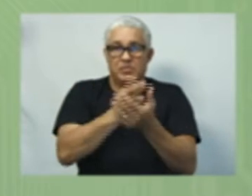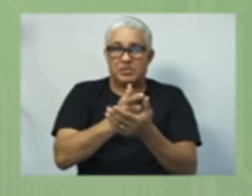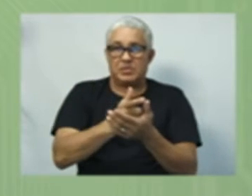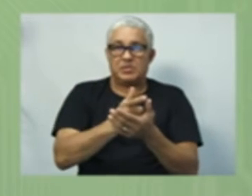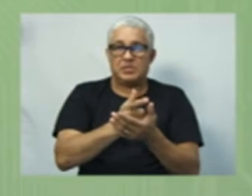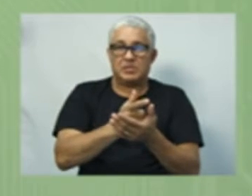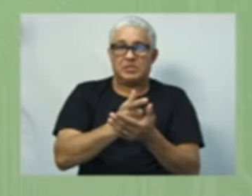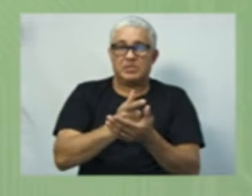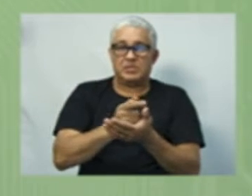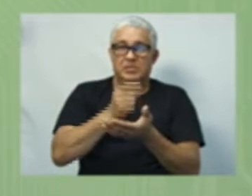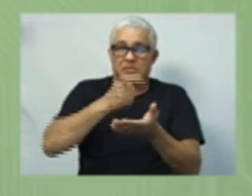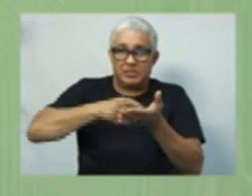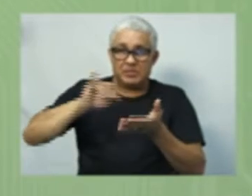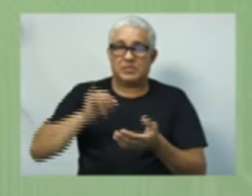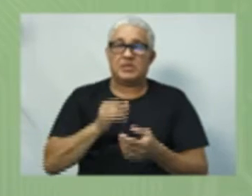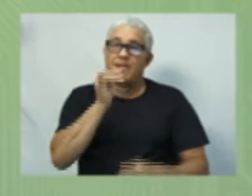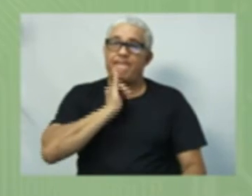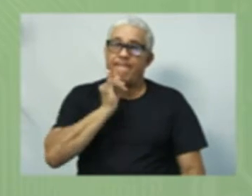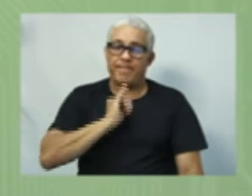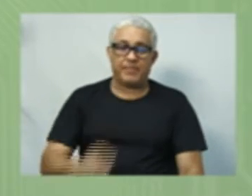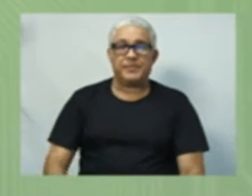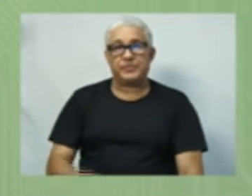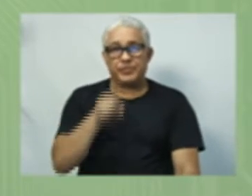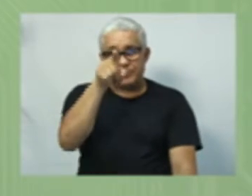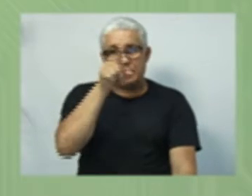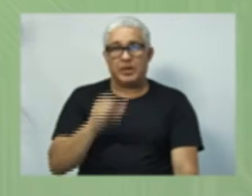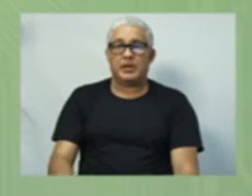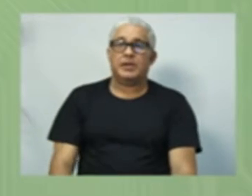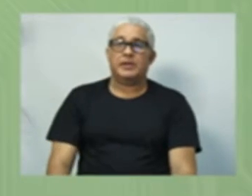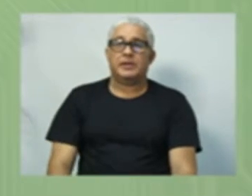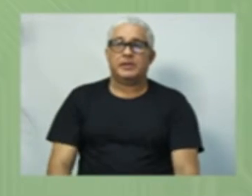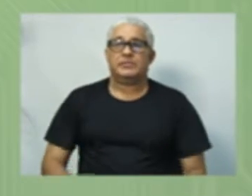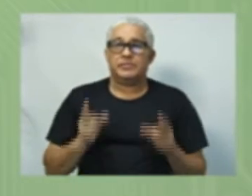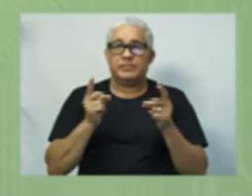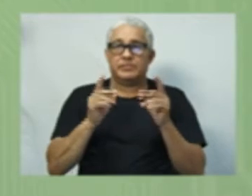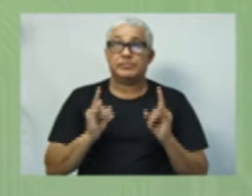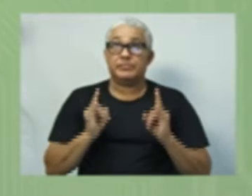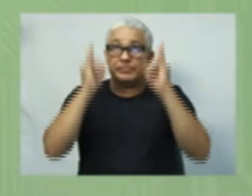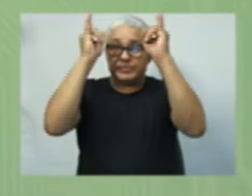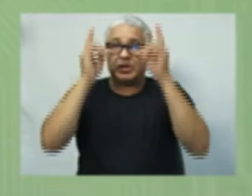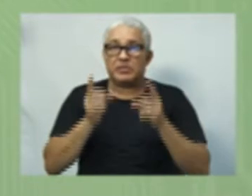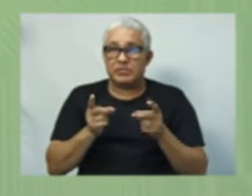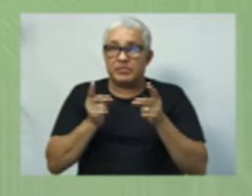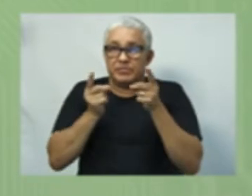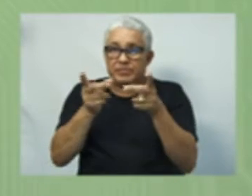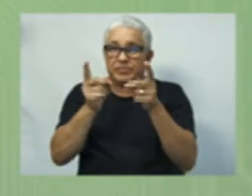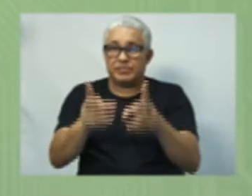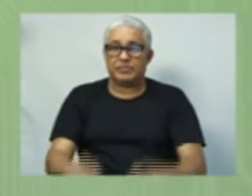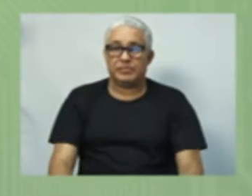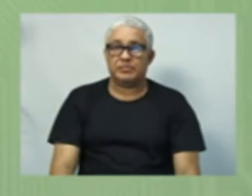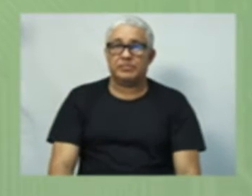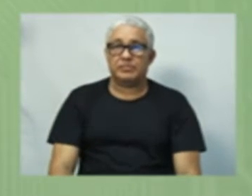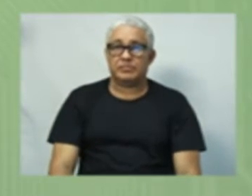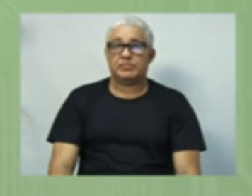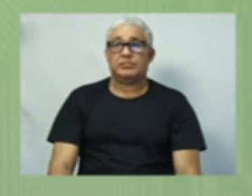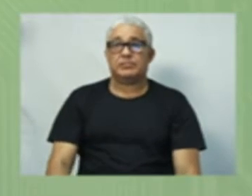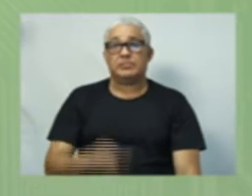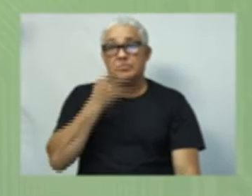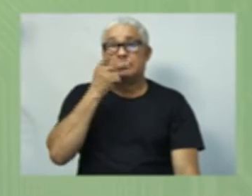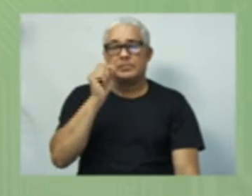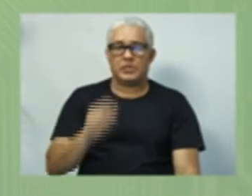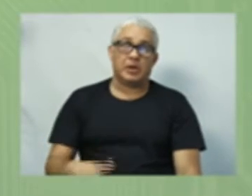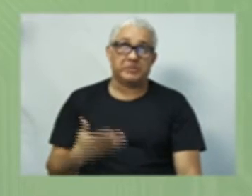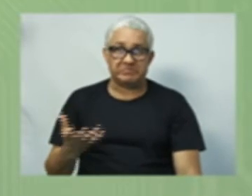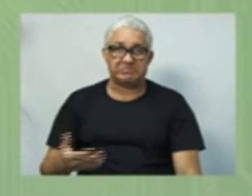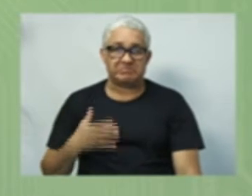forma. Quer um exemplo disso aqui? Você está fazendo uma venda de um apartamento, né? E você fala o quê?